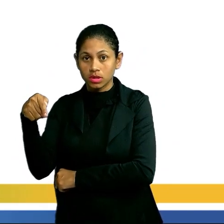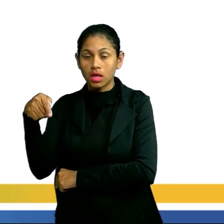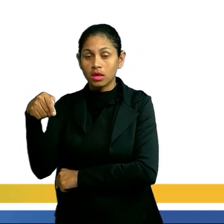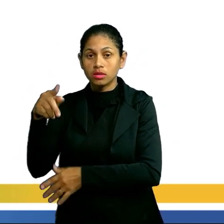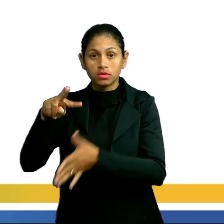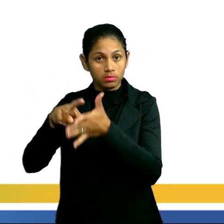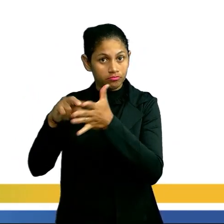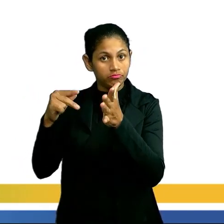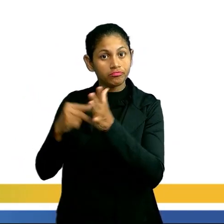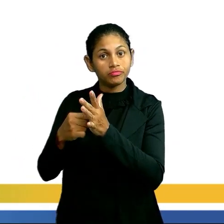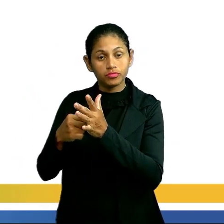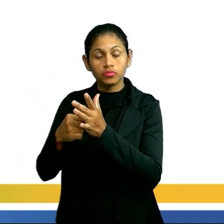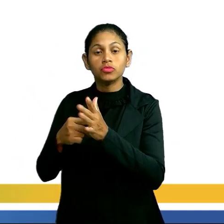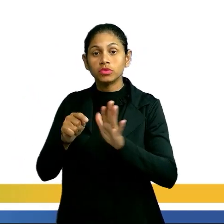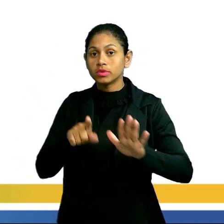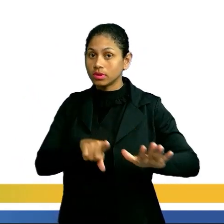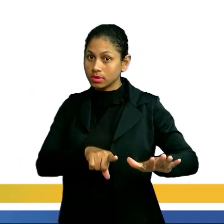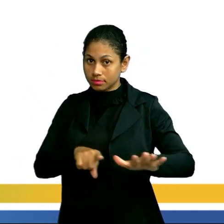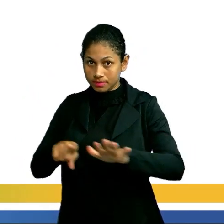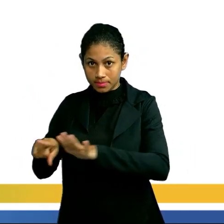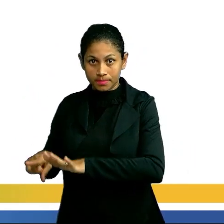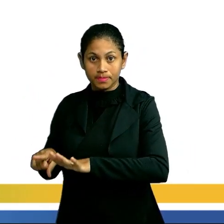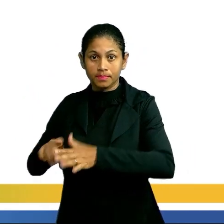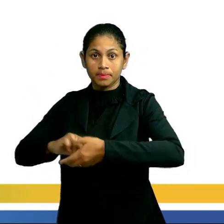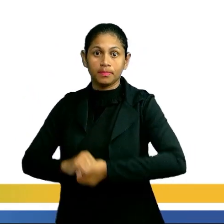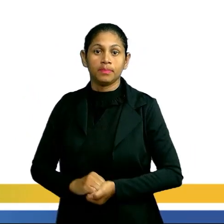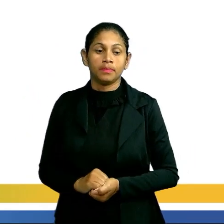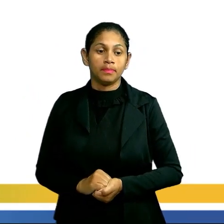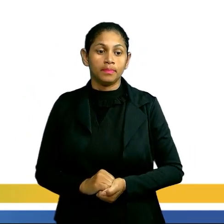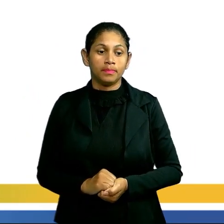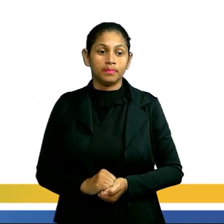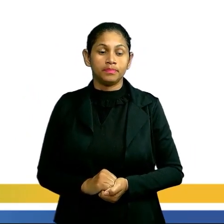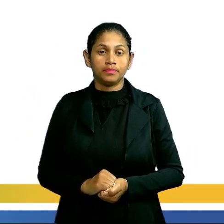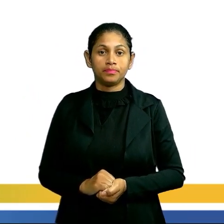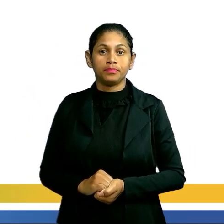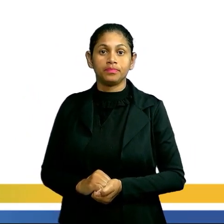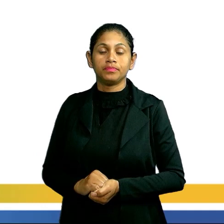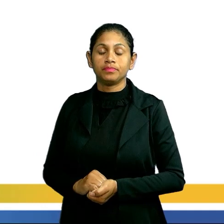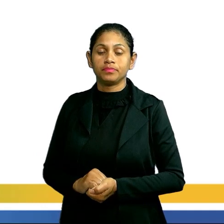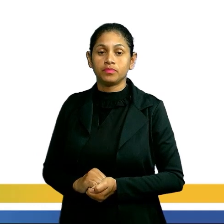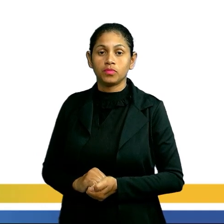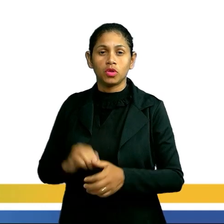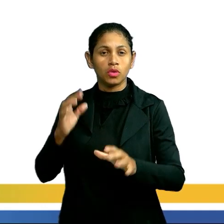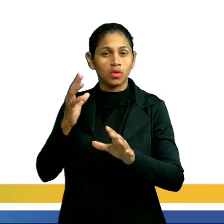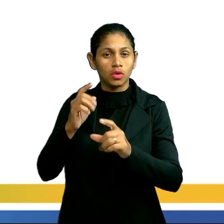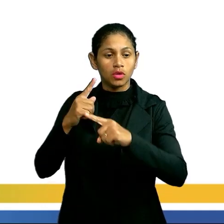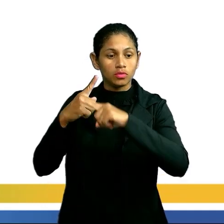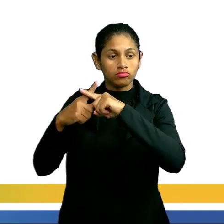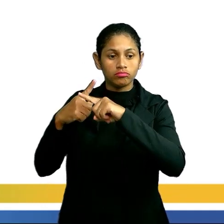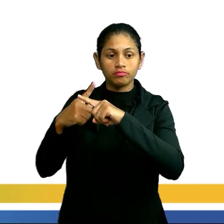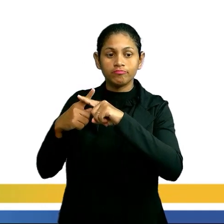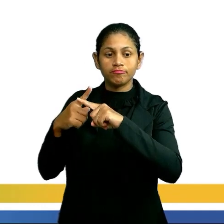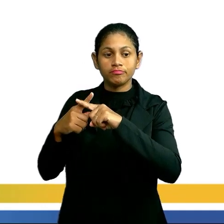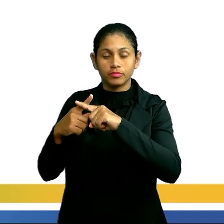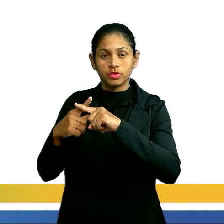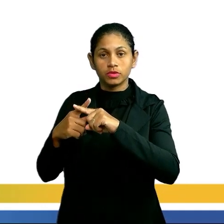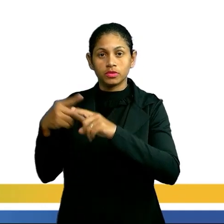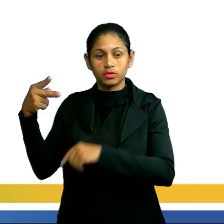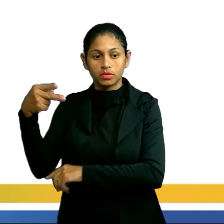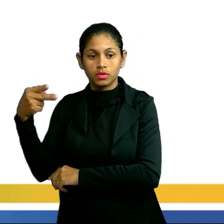dia corresponde a 20.000 litros. Fazendo essa multiplicação, vamos ter que 20.000 vezes 7 vai ser igual